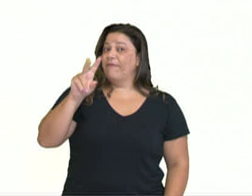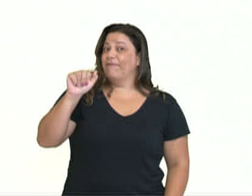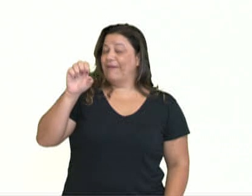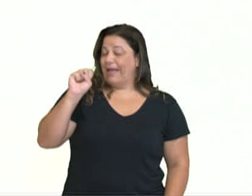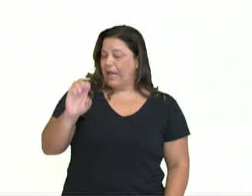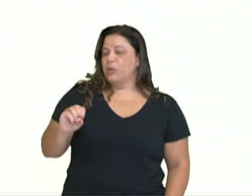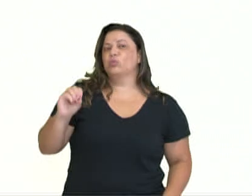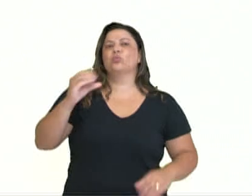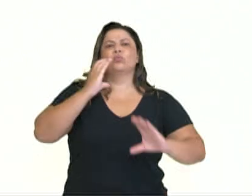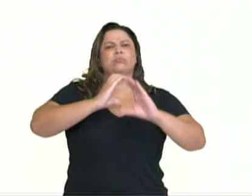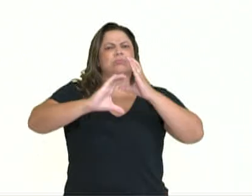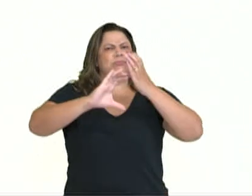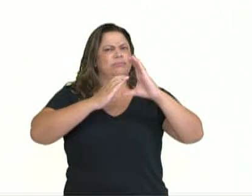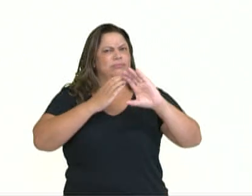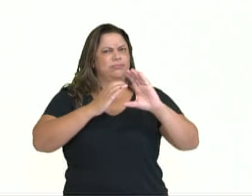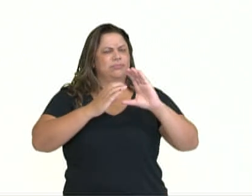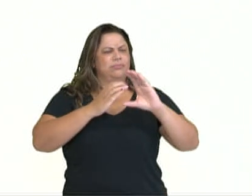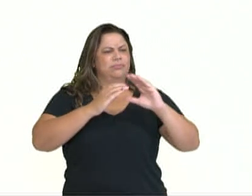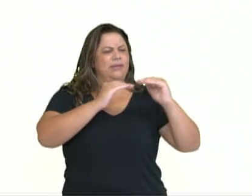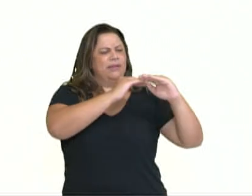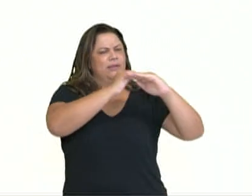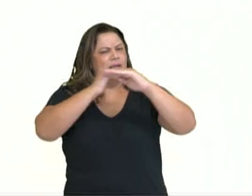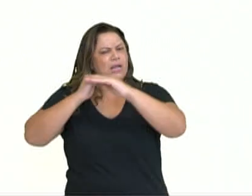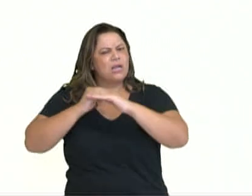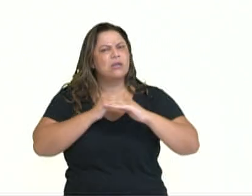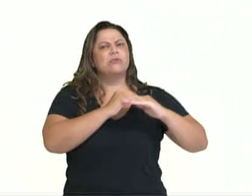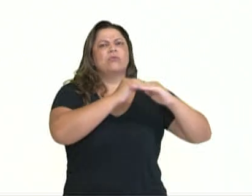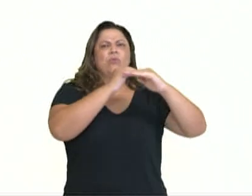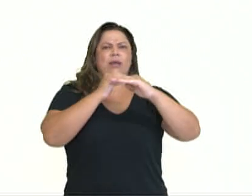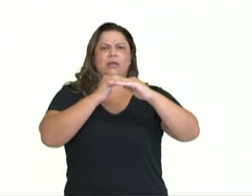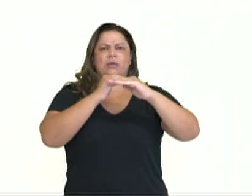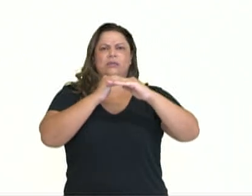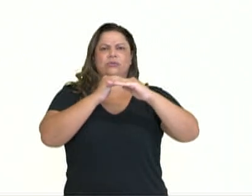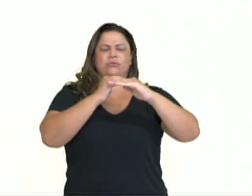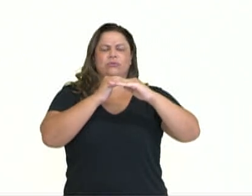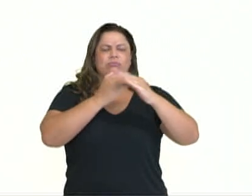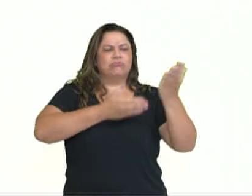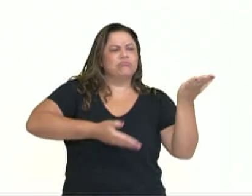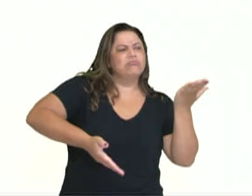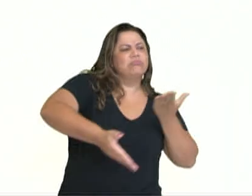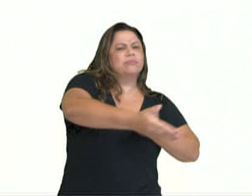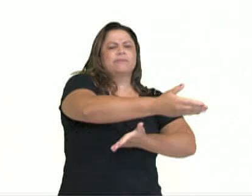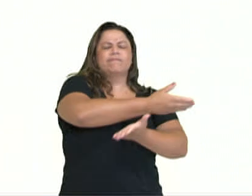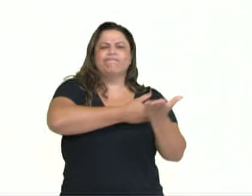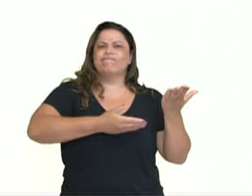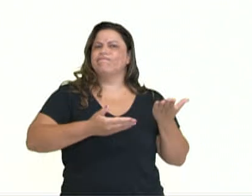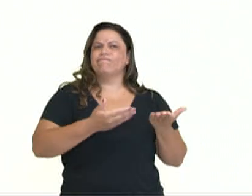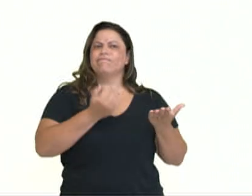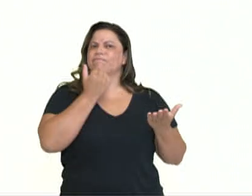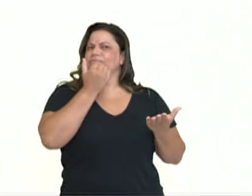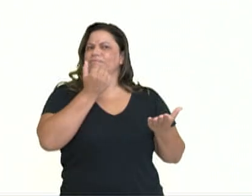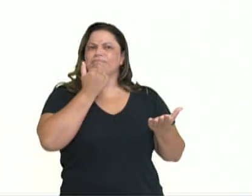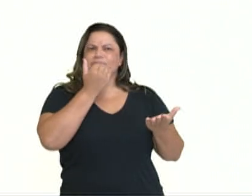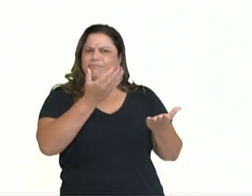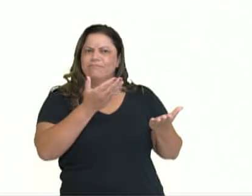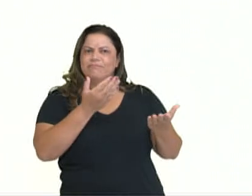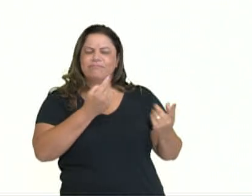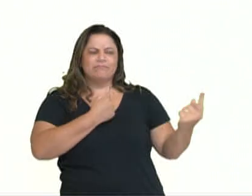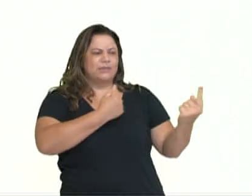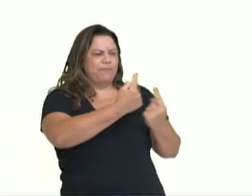personagens estão em situação de igualdade, de pressão, e não é possível parar o diálogo entre elas. Houve